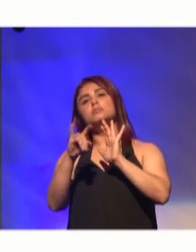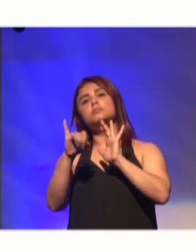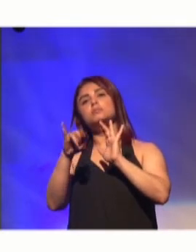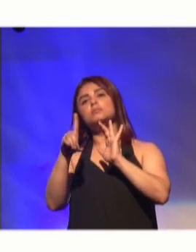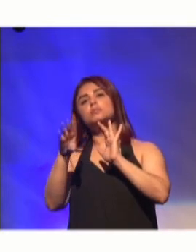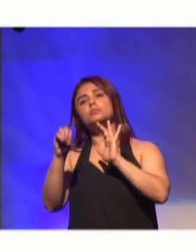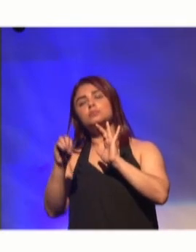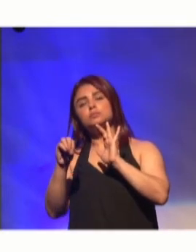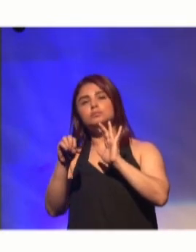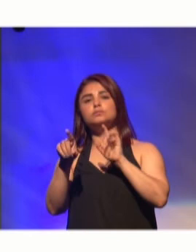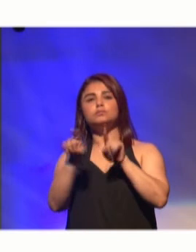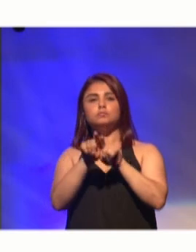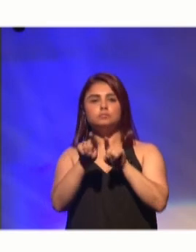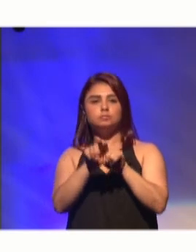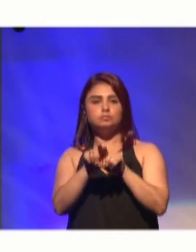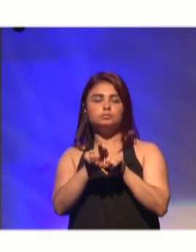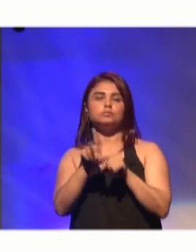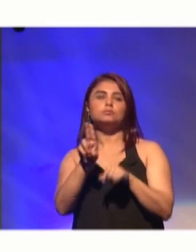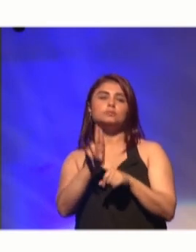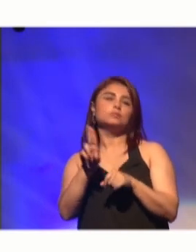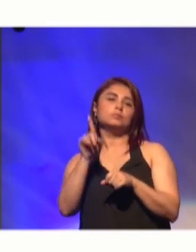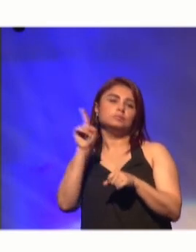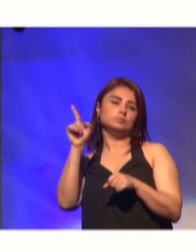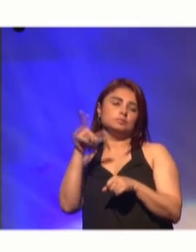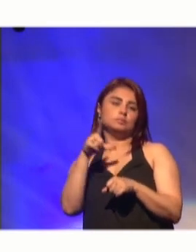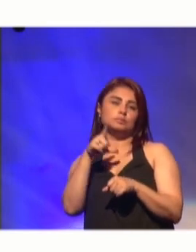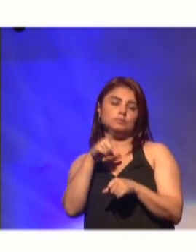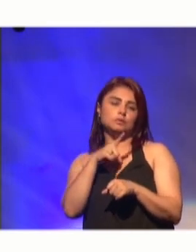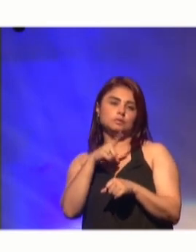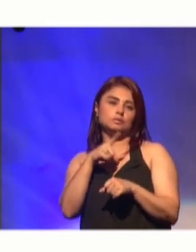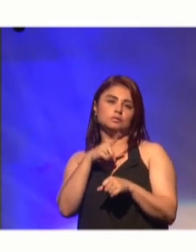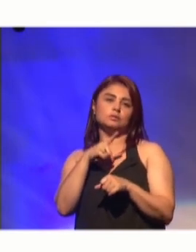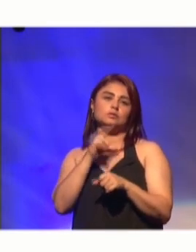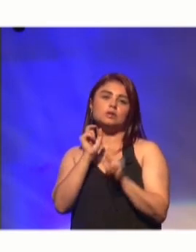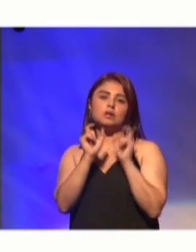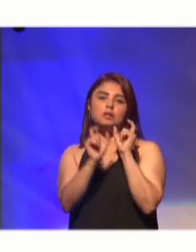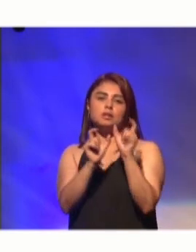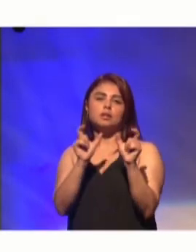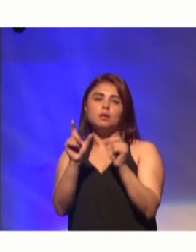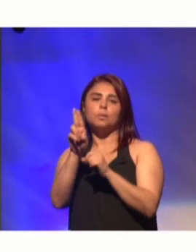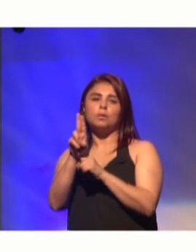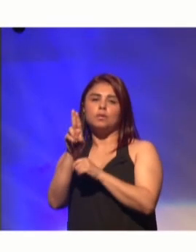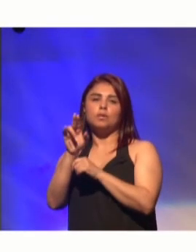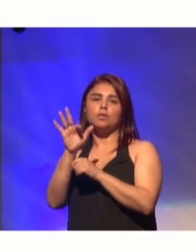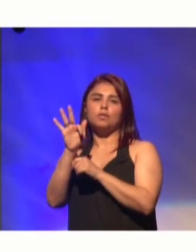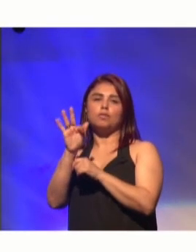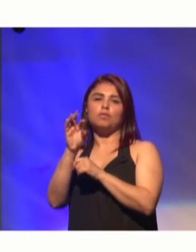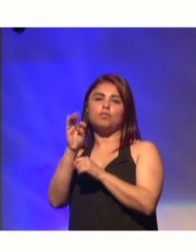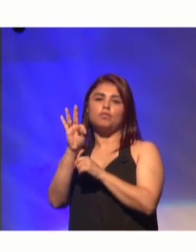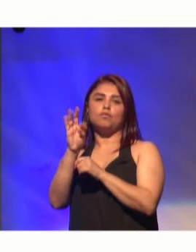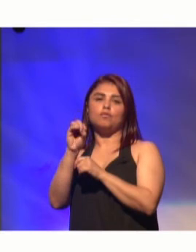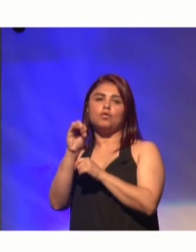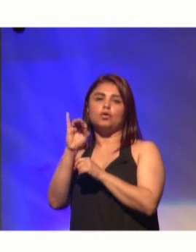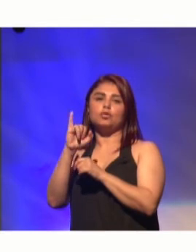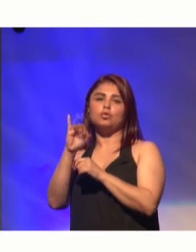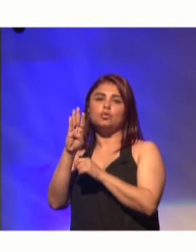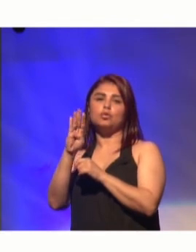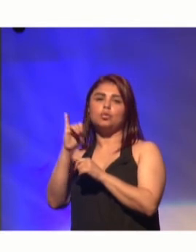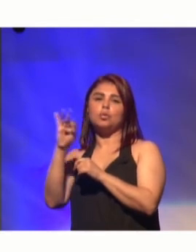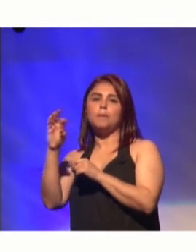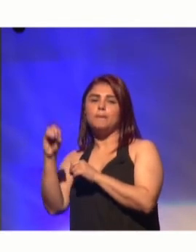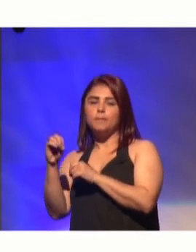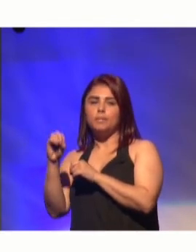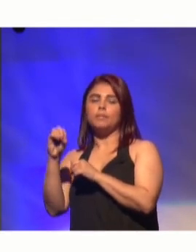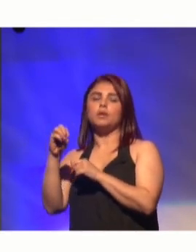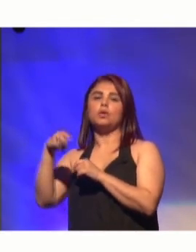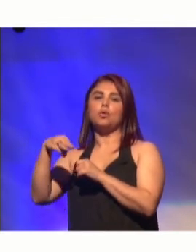Low Level Laser Therapy, que também hoje tem a terminologia mais correta como fotobiomodulação, né? Está aqui